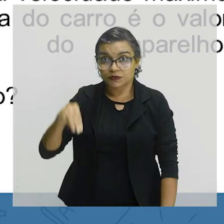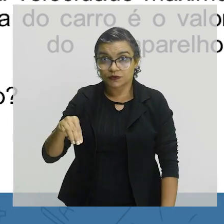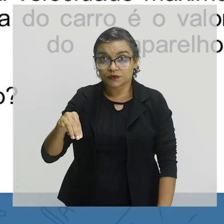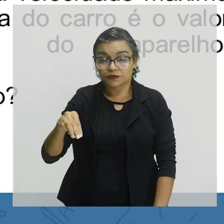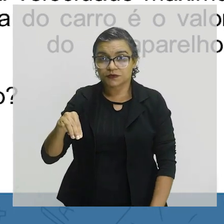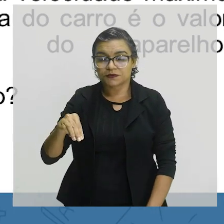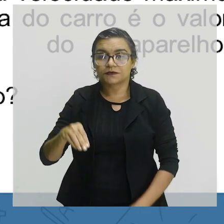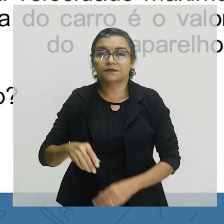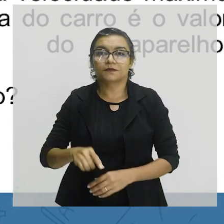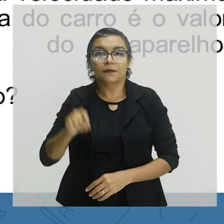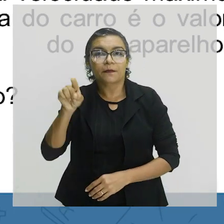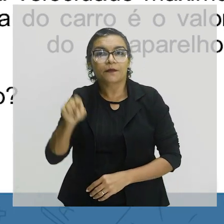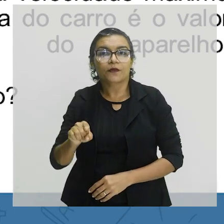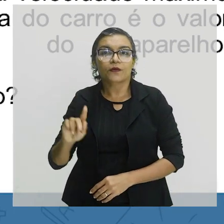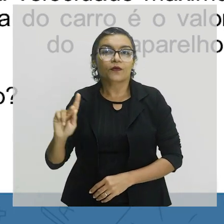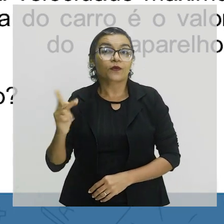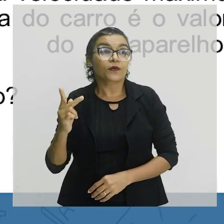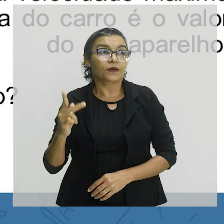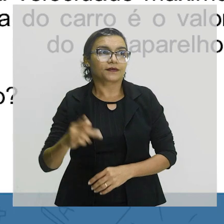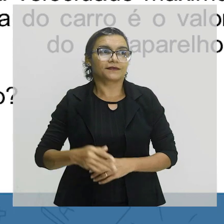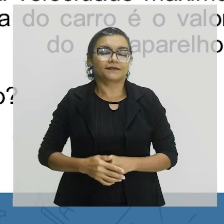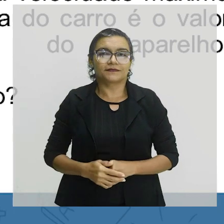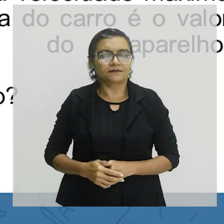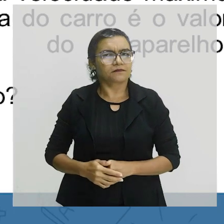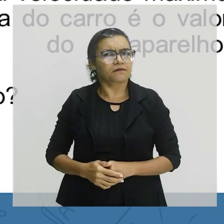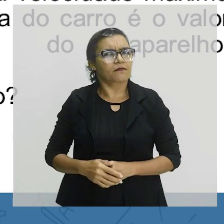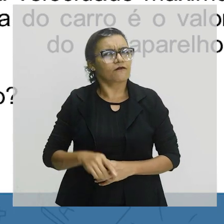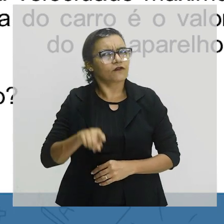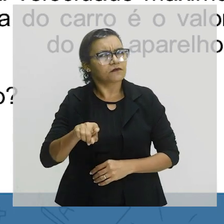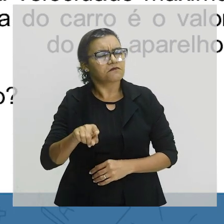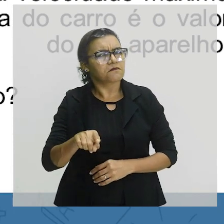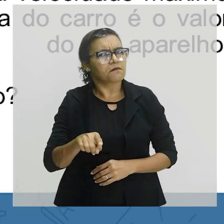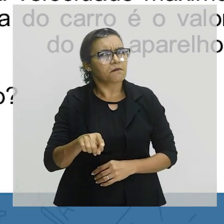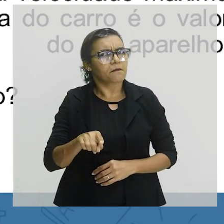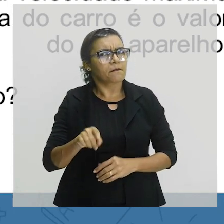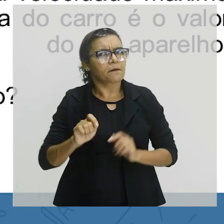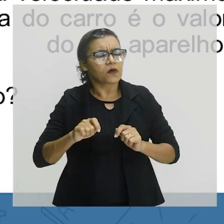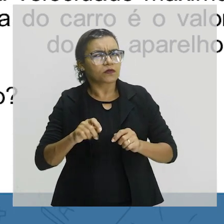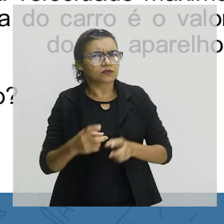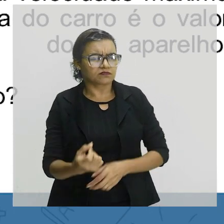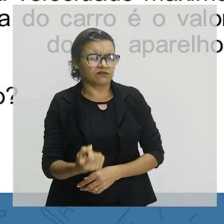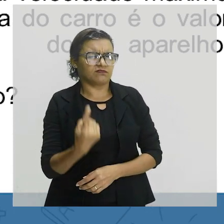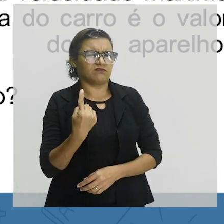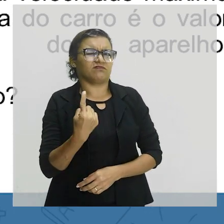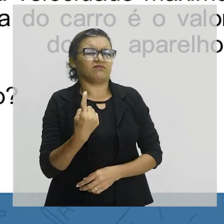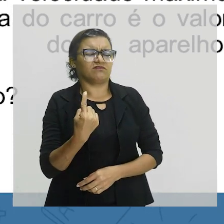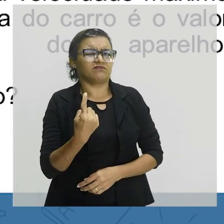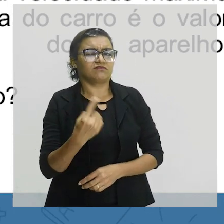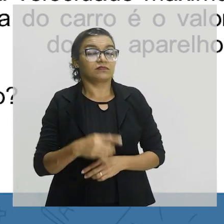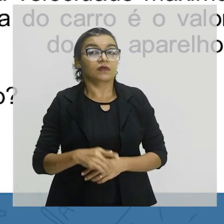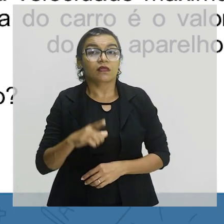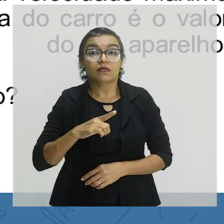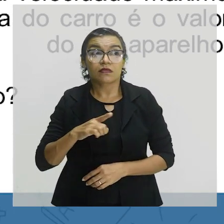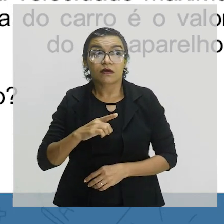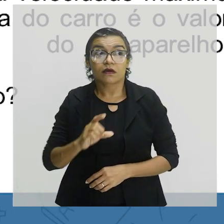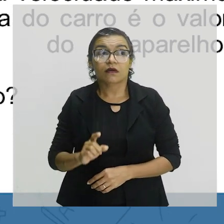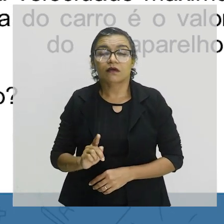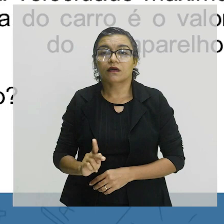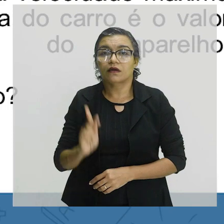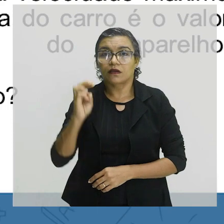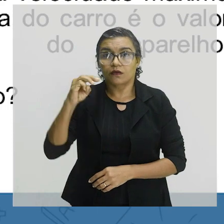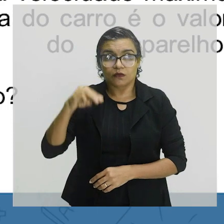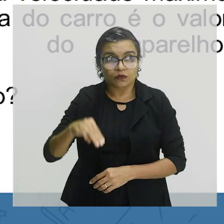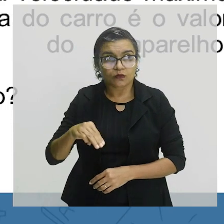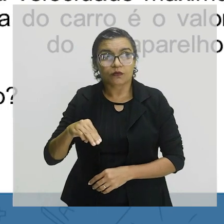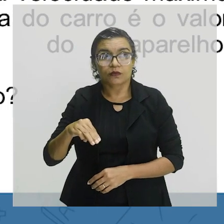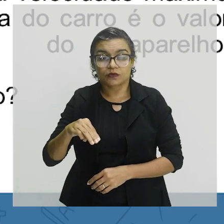quilômetros por hora. Você pode estar estranhando aí, né? Tem quilômetros multiplicado por h elevado a menos